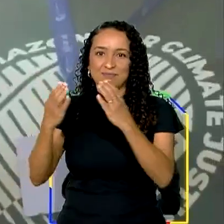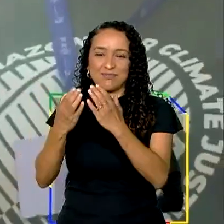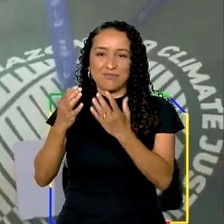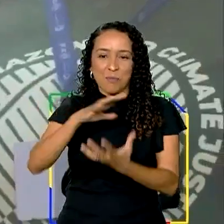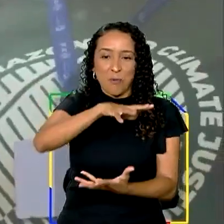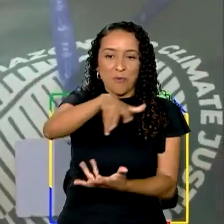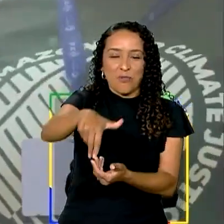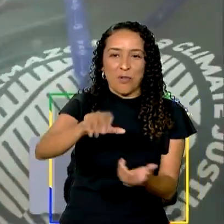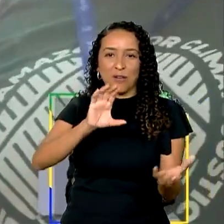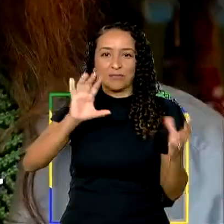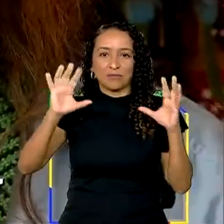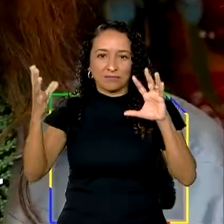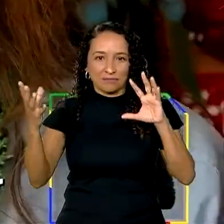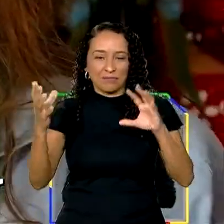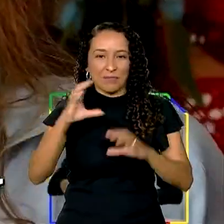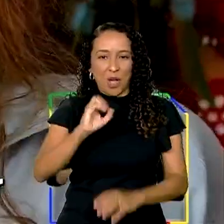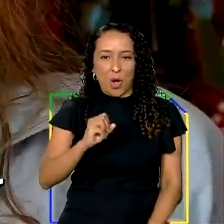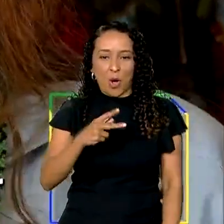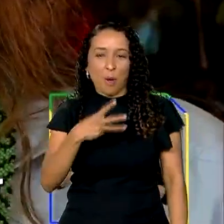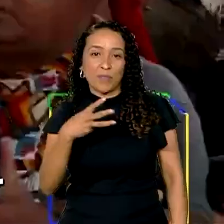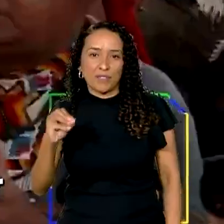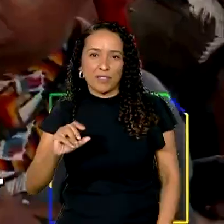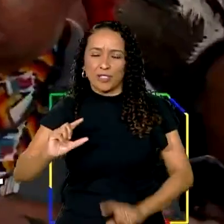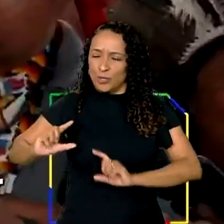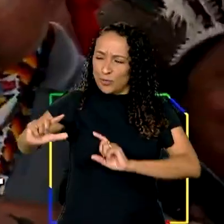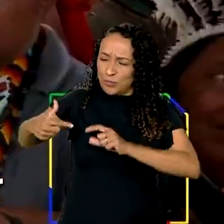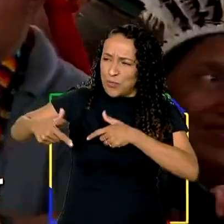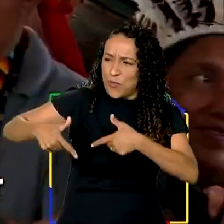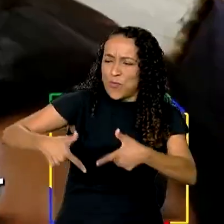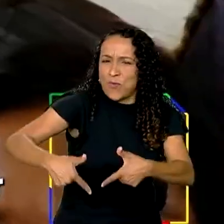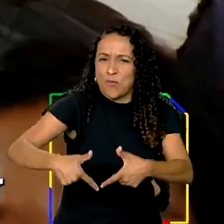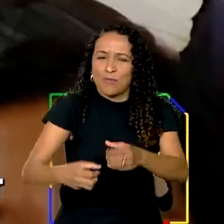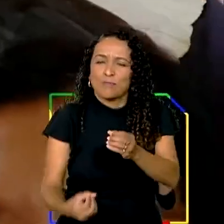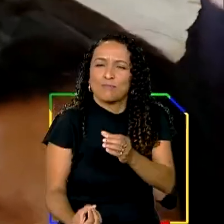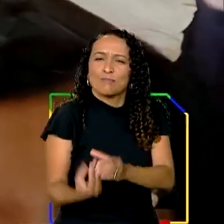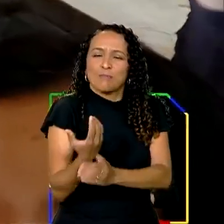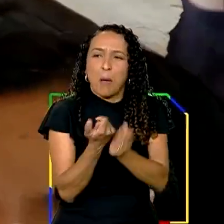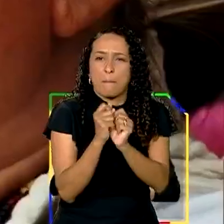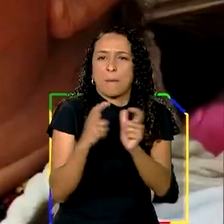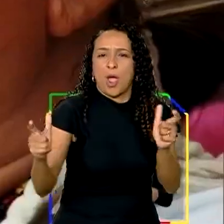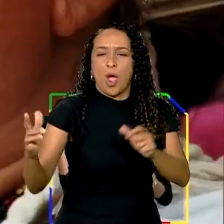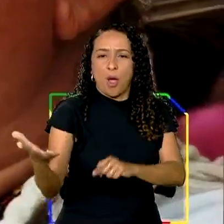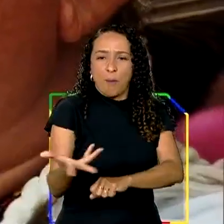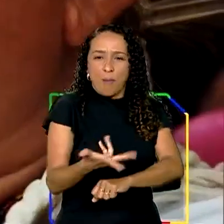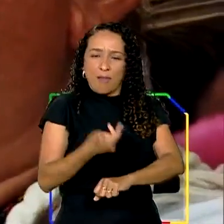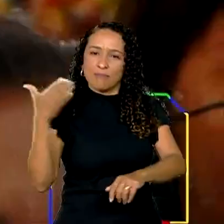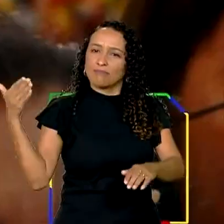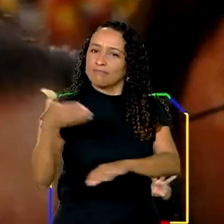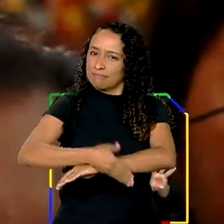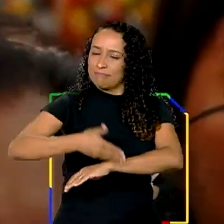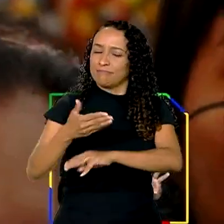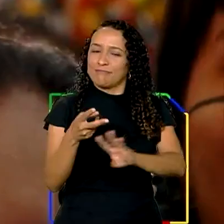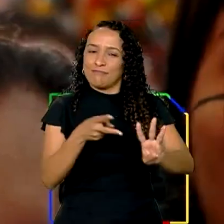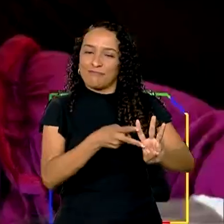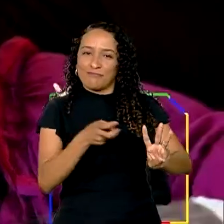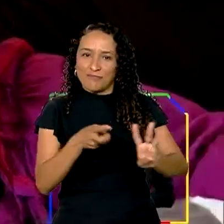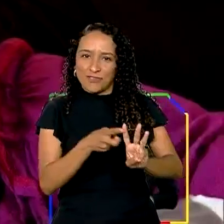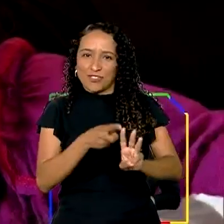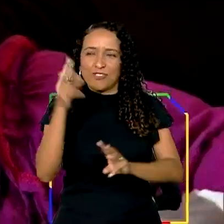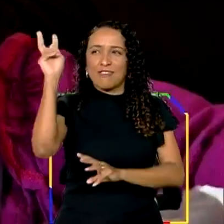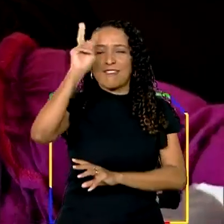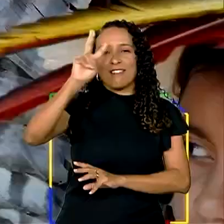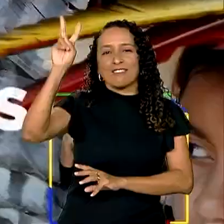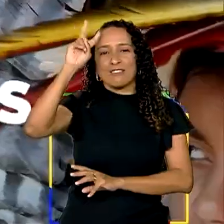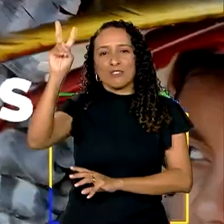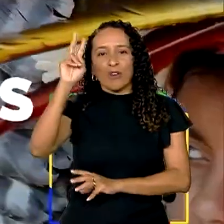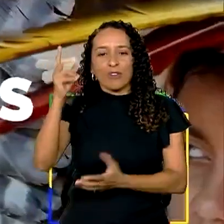Clima, a COP30. Estamos trabalhando para fazer a maior e melhor participação indígena na